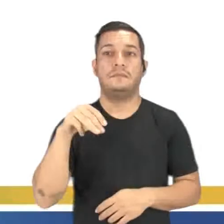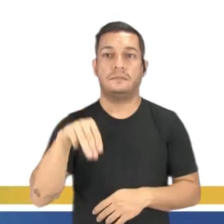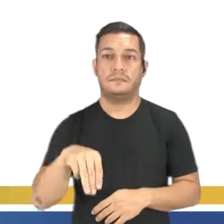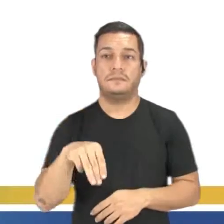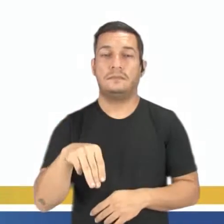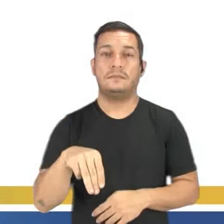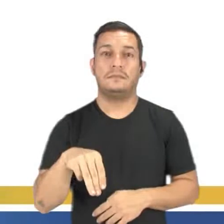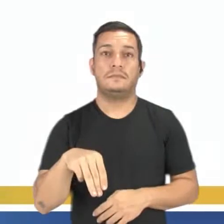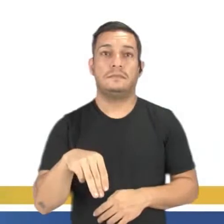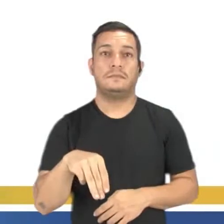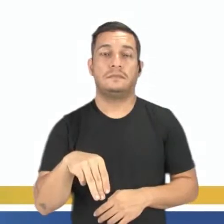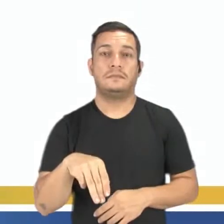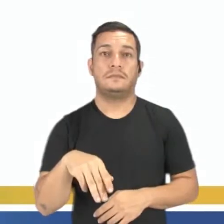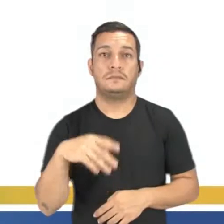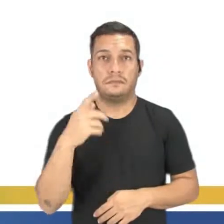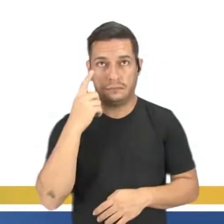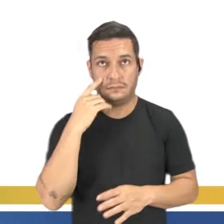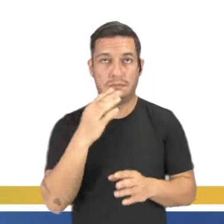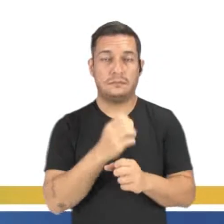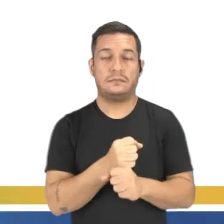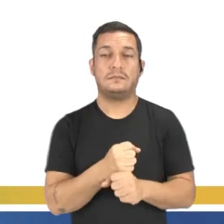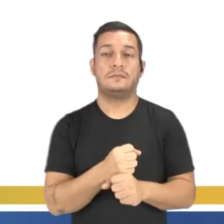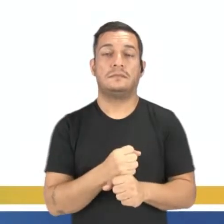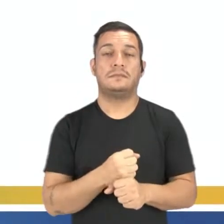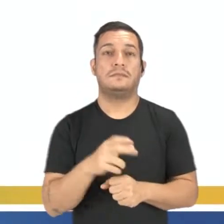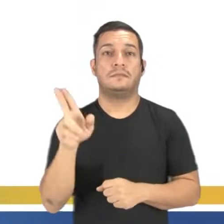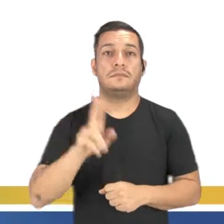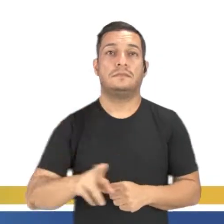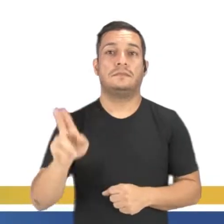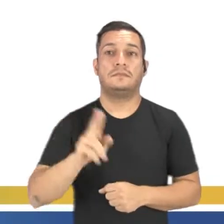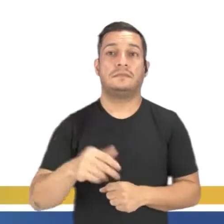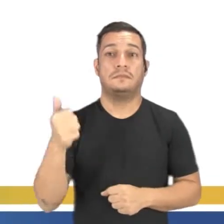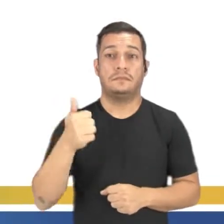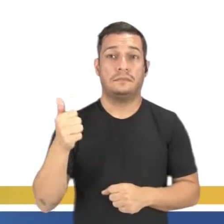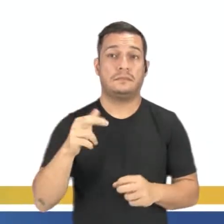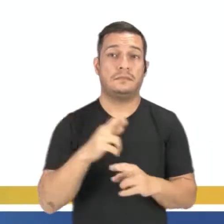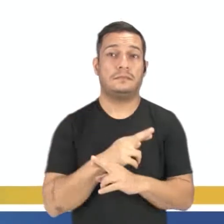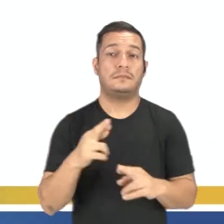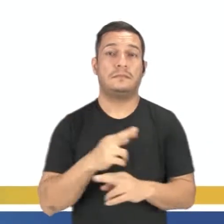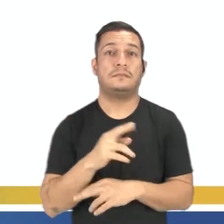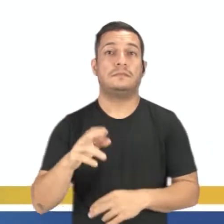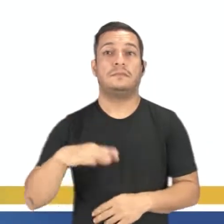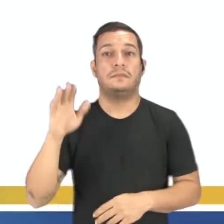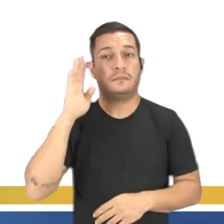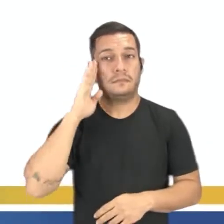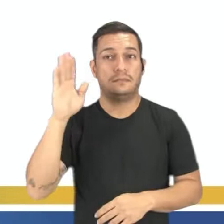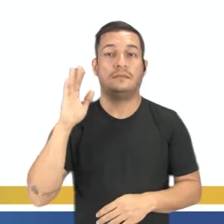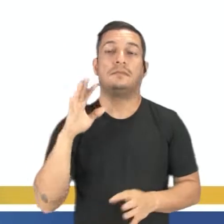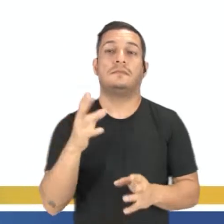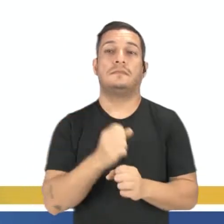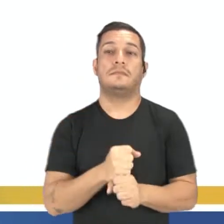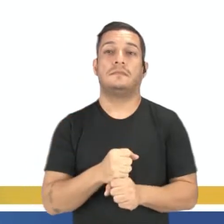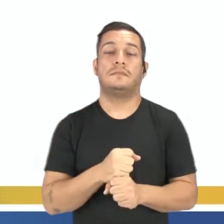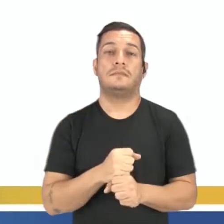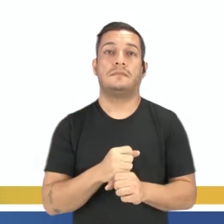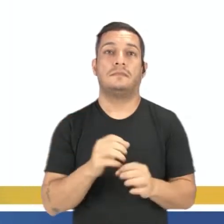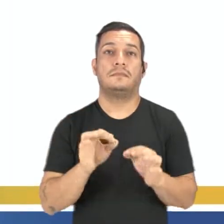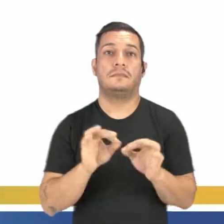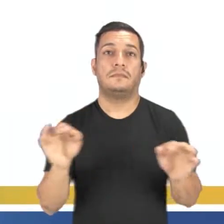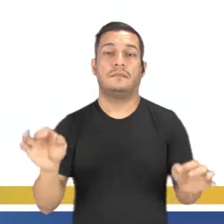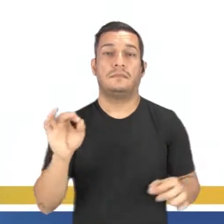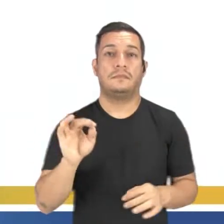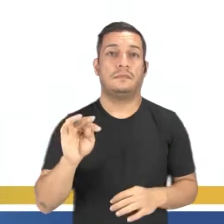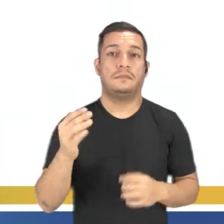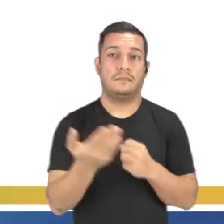metros. Ora, então, para calcularmos, vamos utilizar a primeira relação, a relação fundamental para calcular a área de um